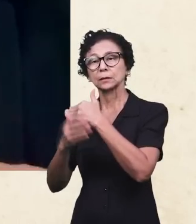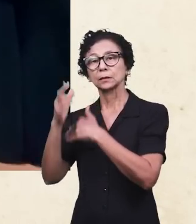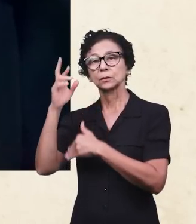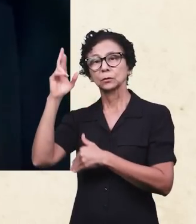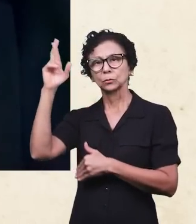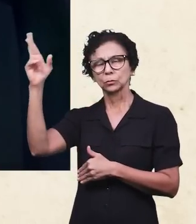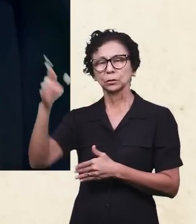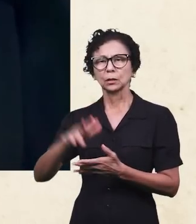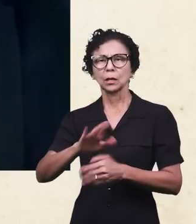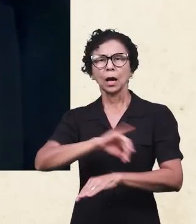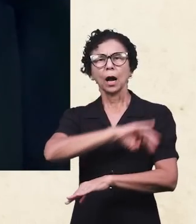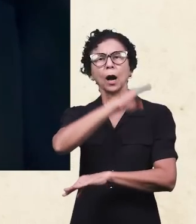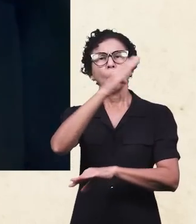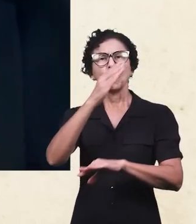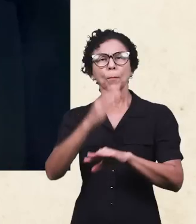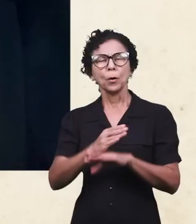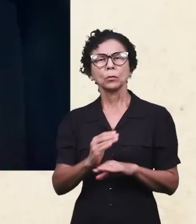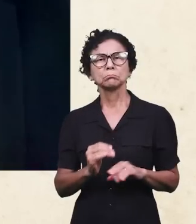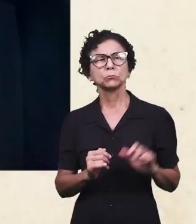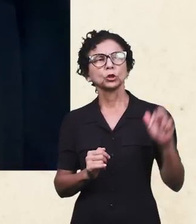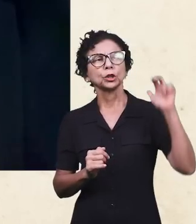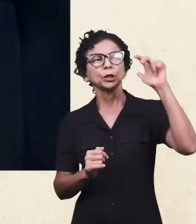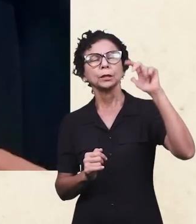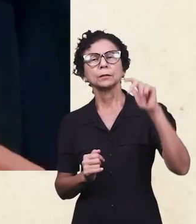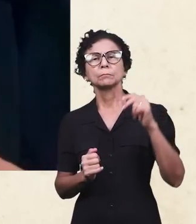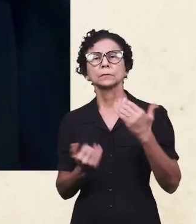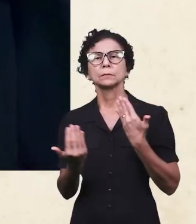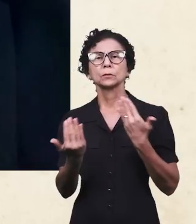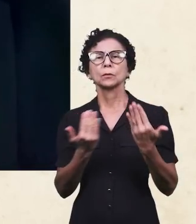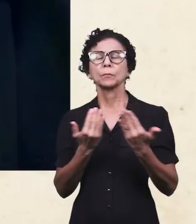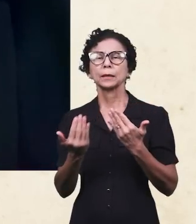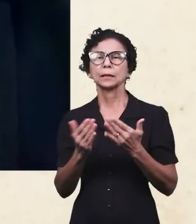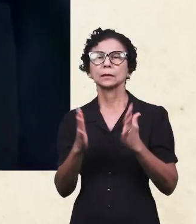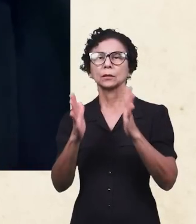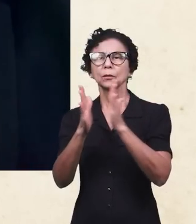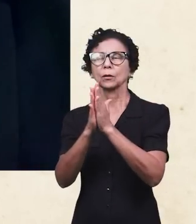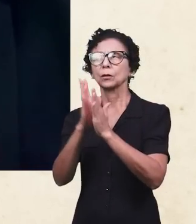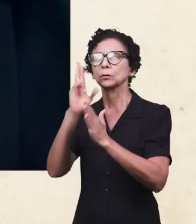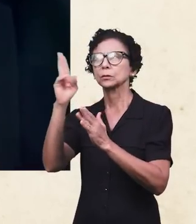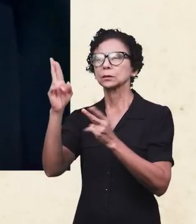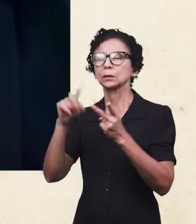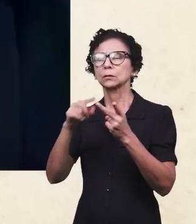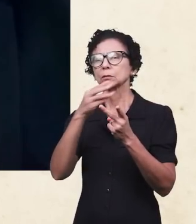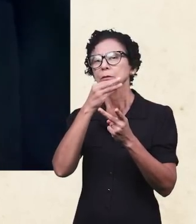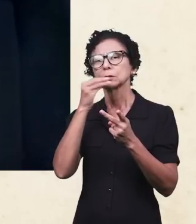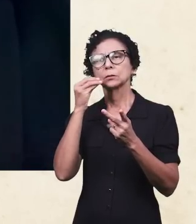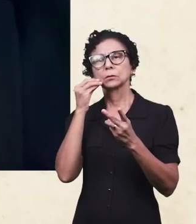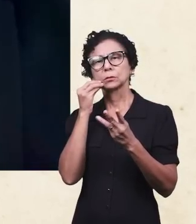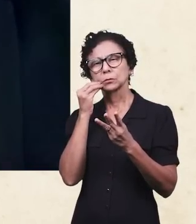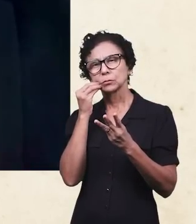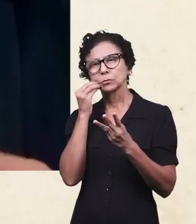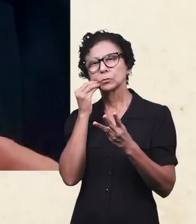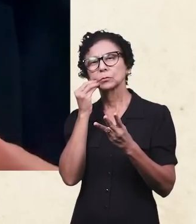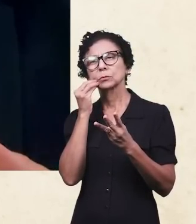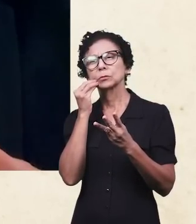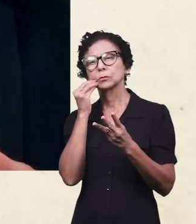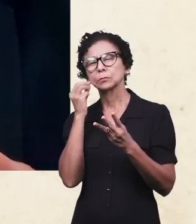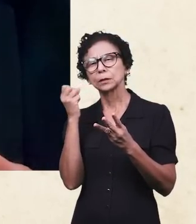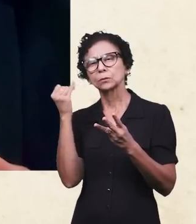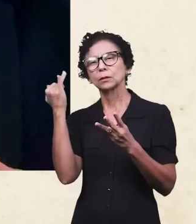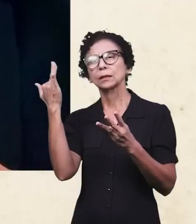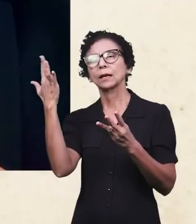Olha, subam ao monte, vivam uma vida de busca ao Senhor, em oração, em jejuns, em oração